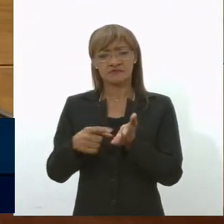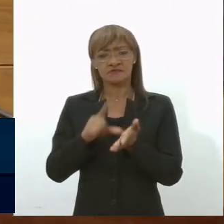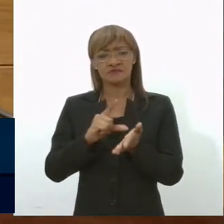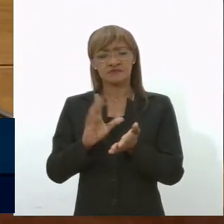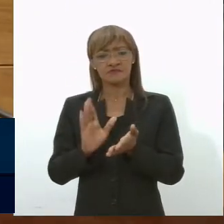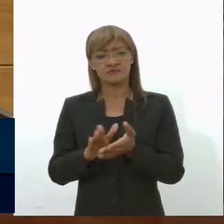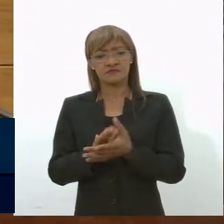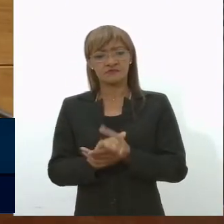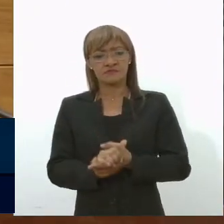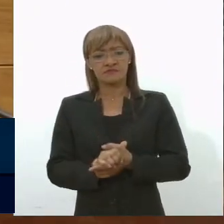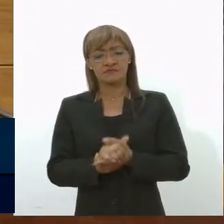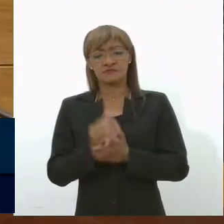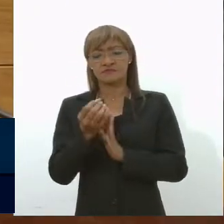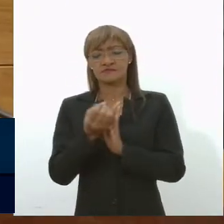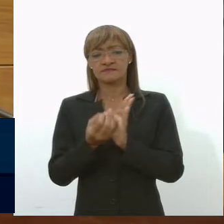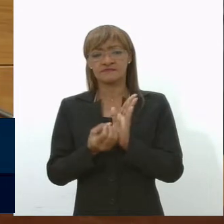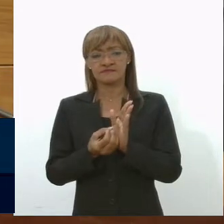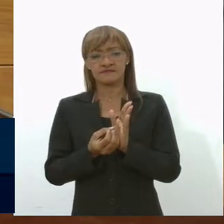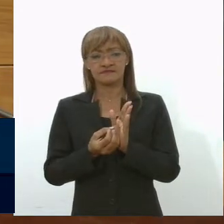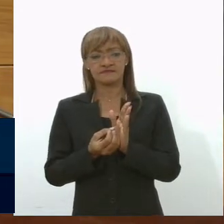Ofício externo